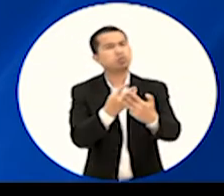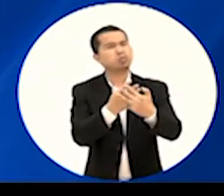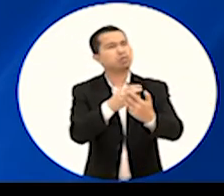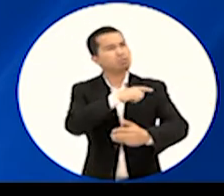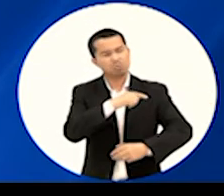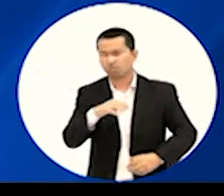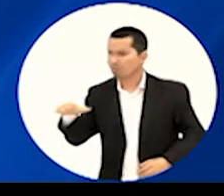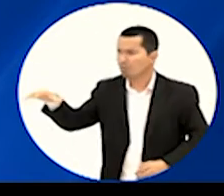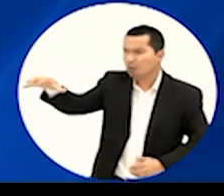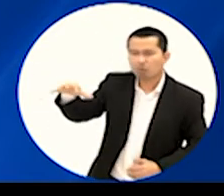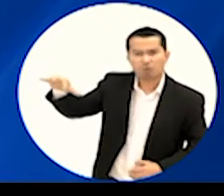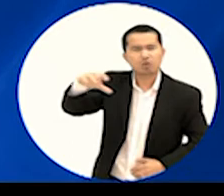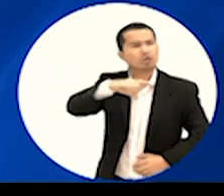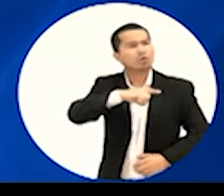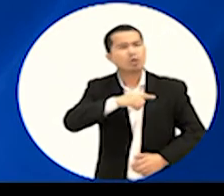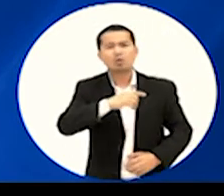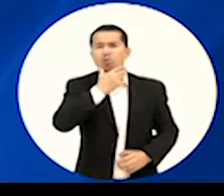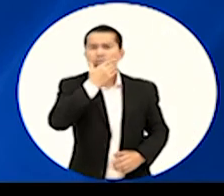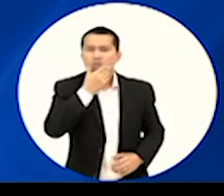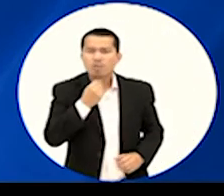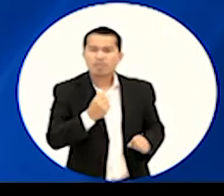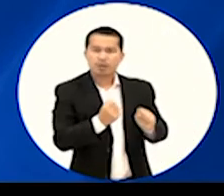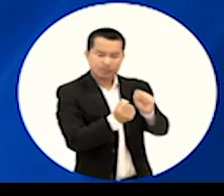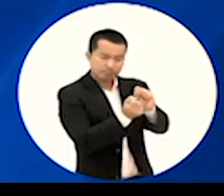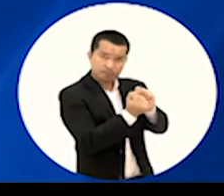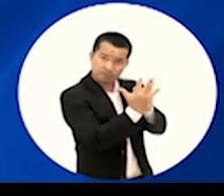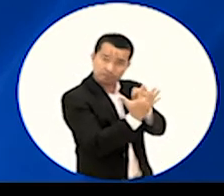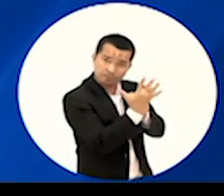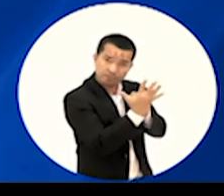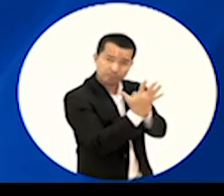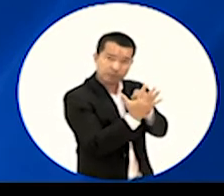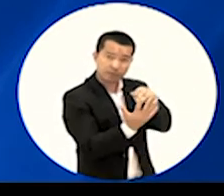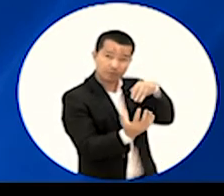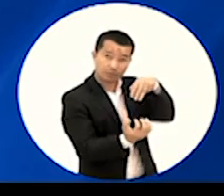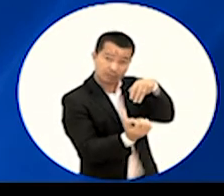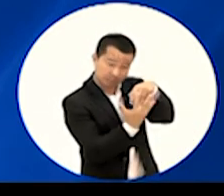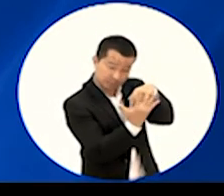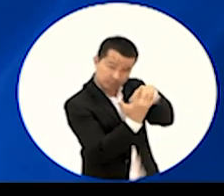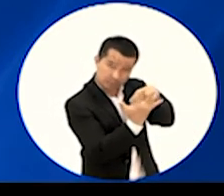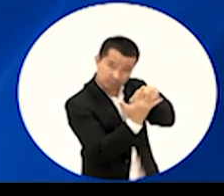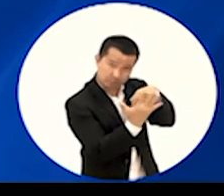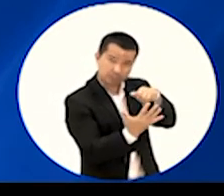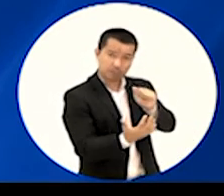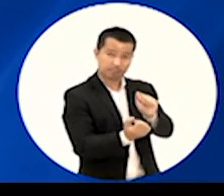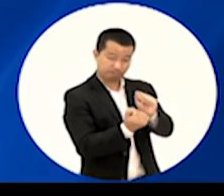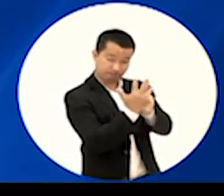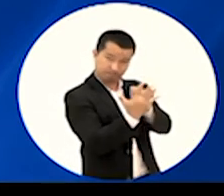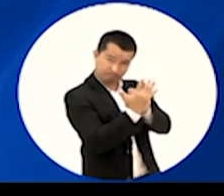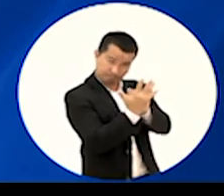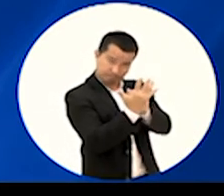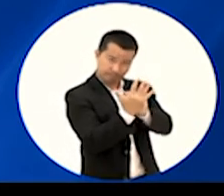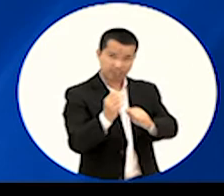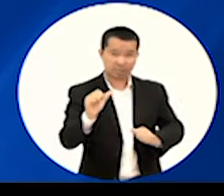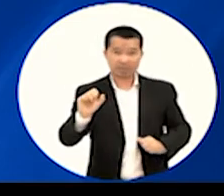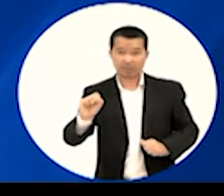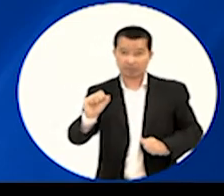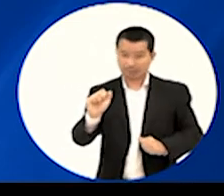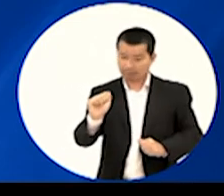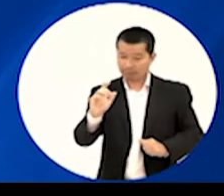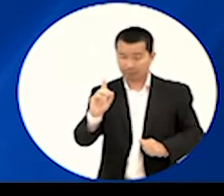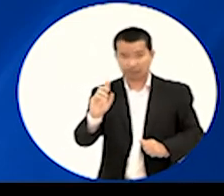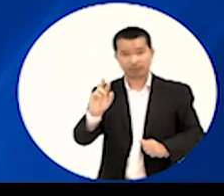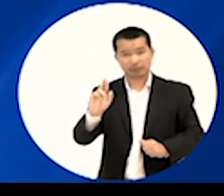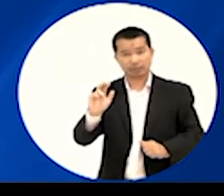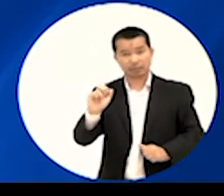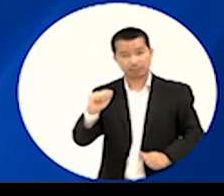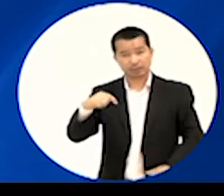judeus. Esses judeus, Sadraque, Mesaque e Abidnego, não respeitam o Senhor, não